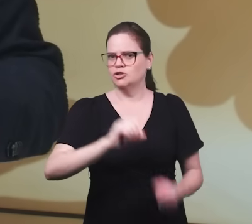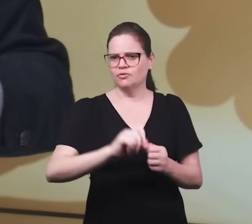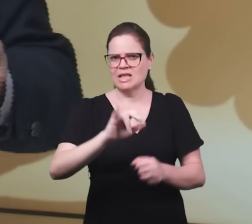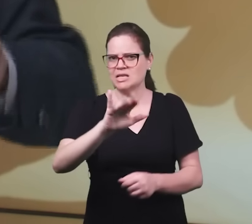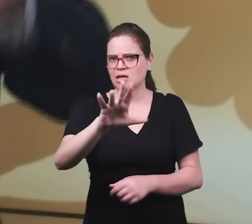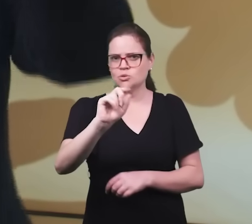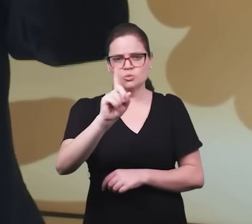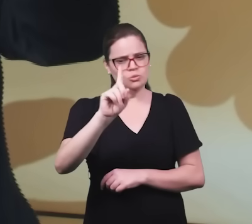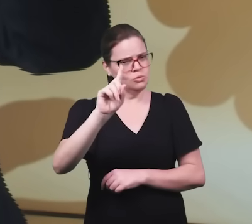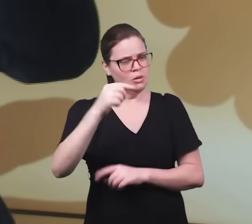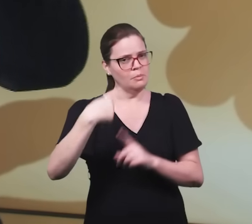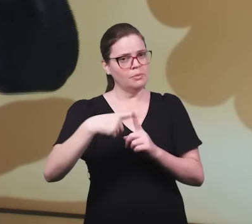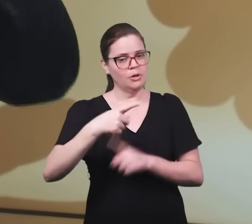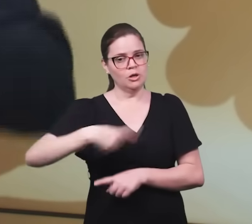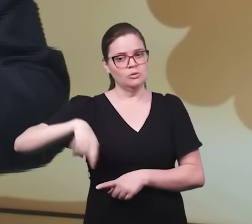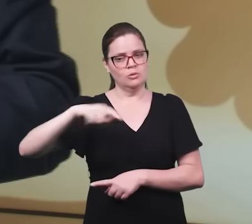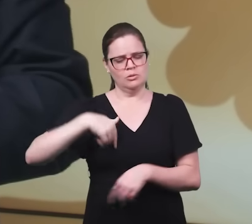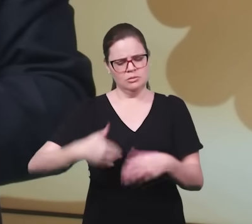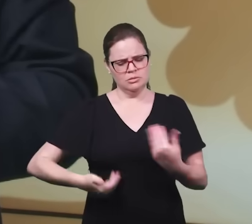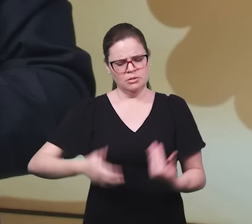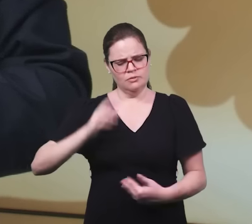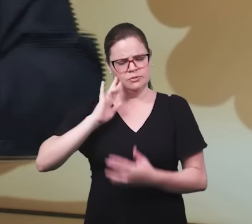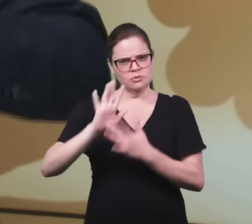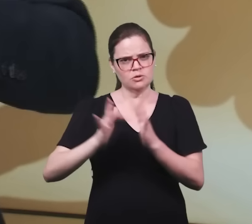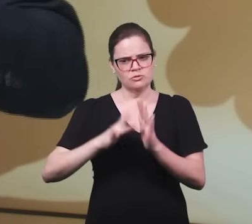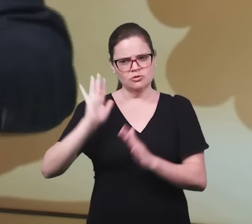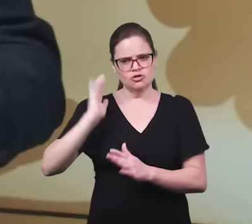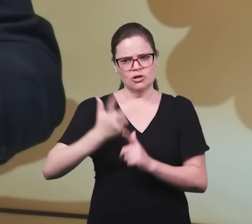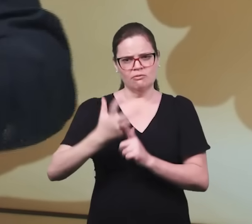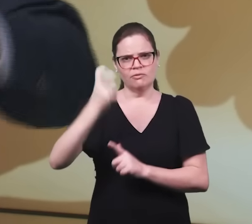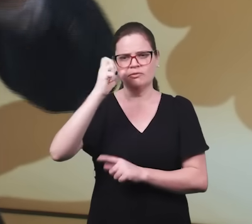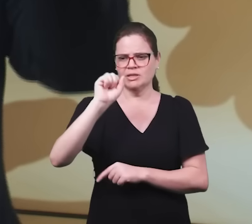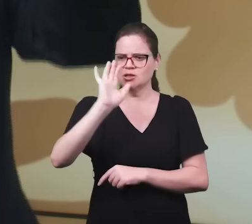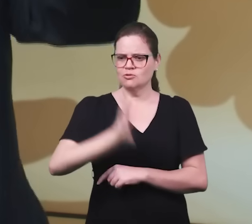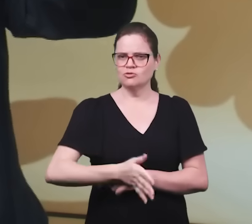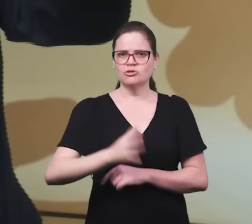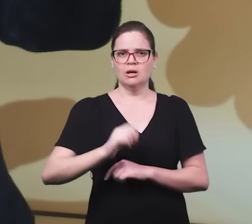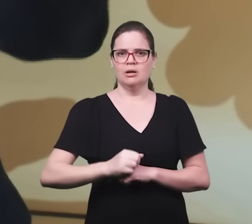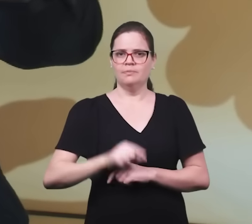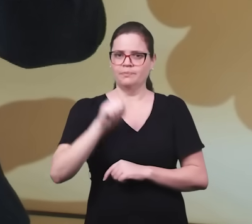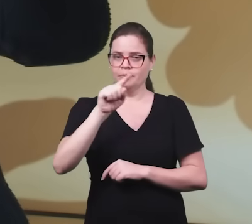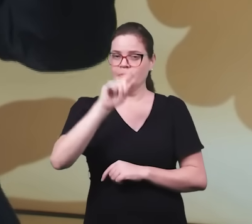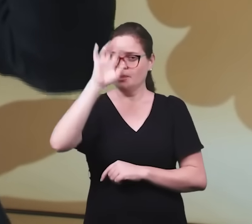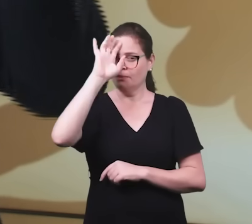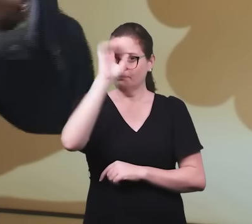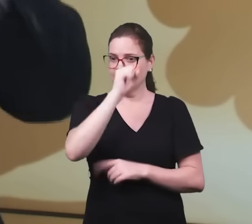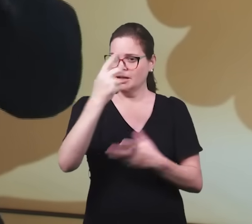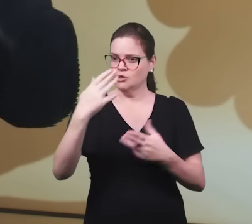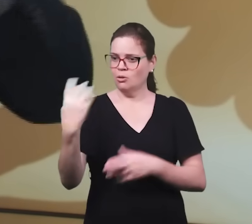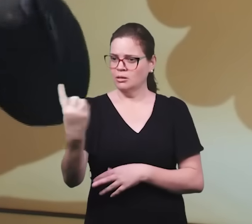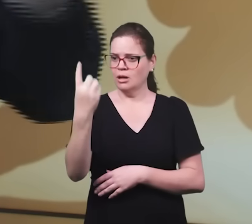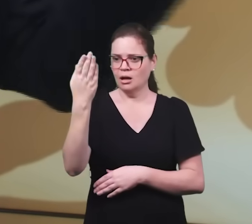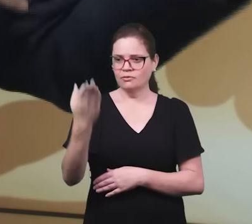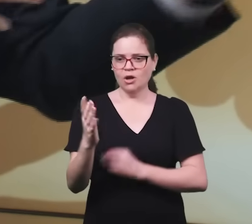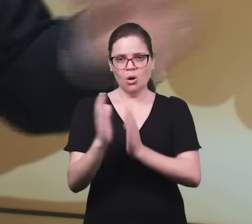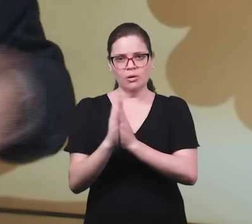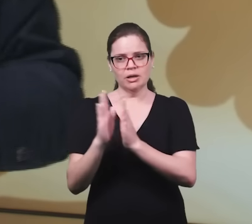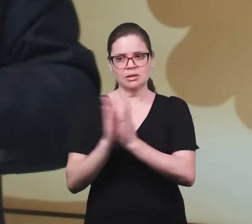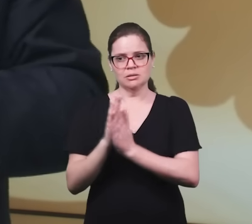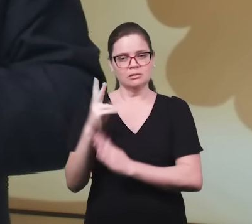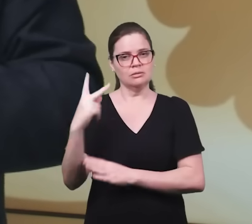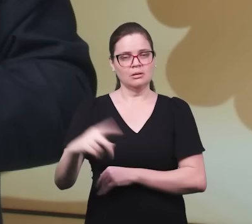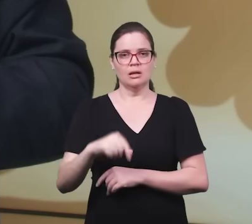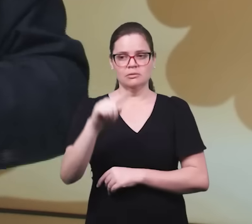Cristo Jesus é mais do que vencedor. Aprenda com a oração que esse irmão nosso do